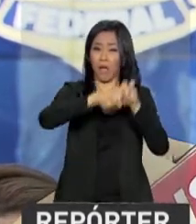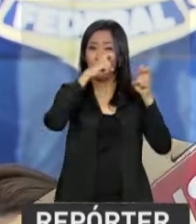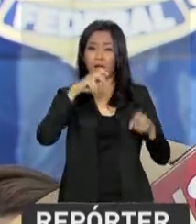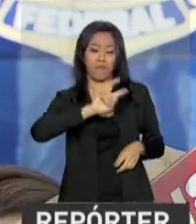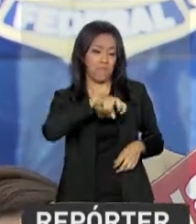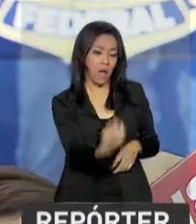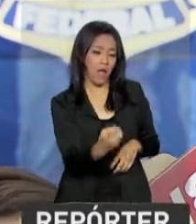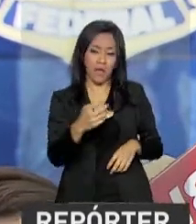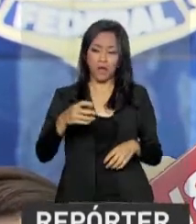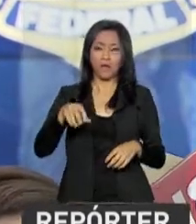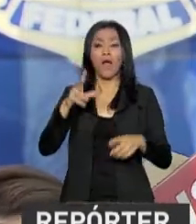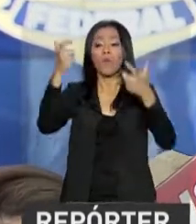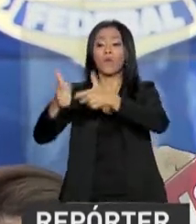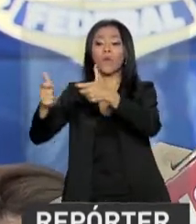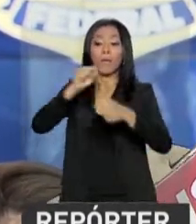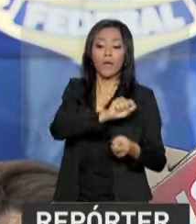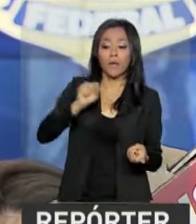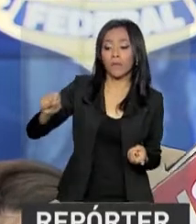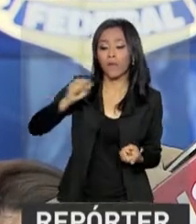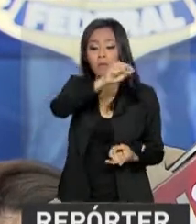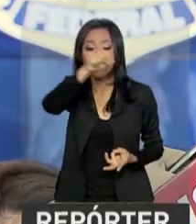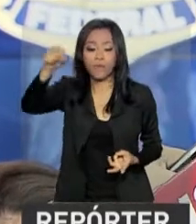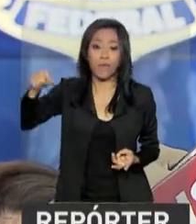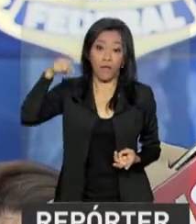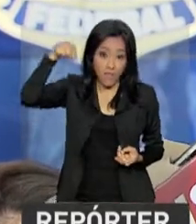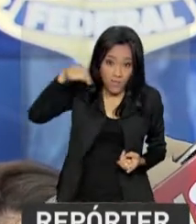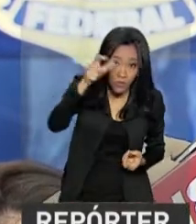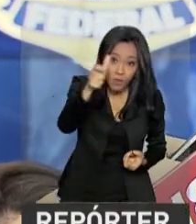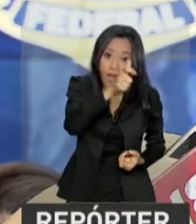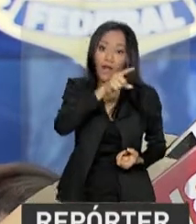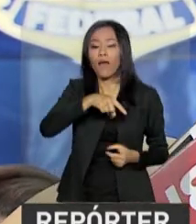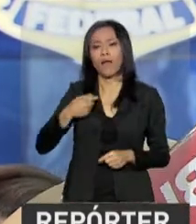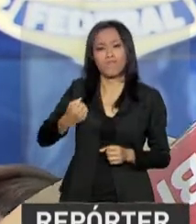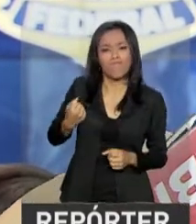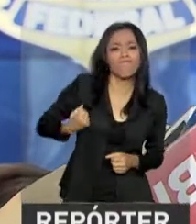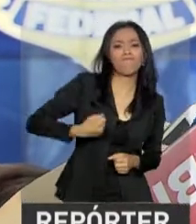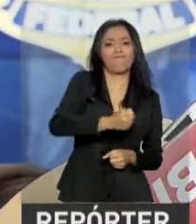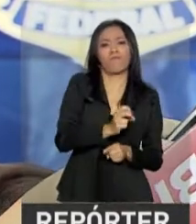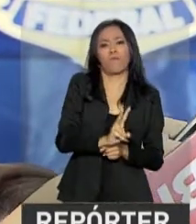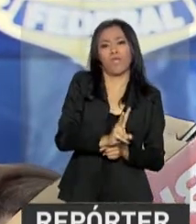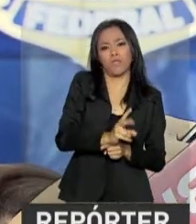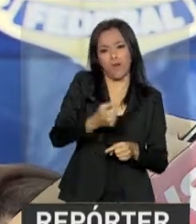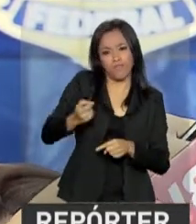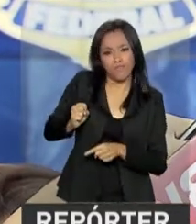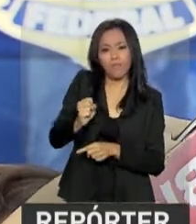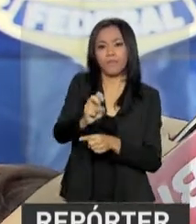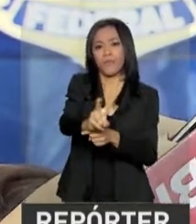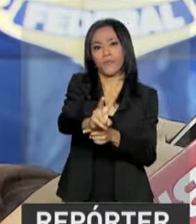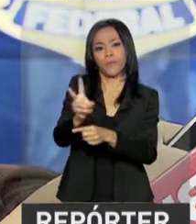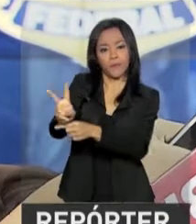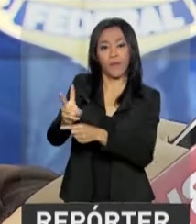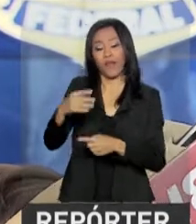de acidentes nesses pontos críticos são reforçados o policiamento e infelizmente a outra passagem a